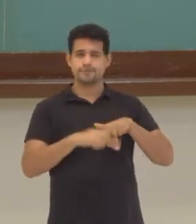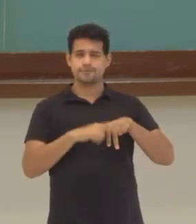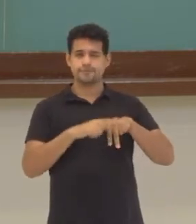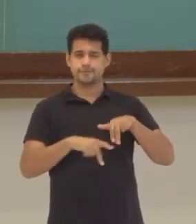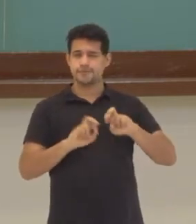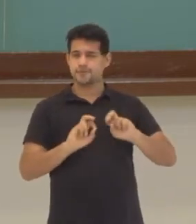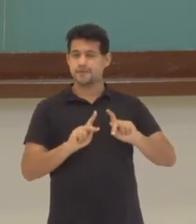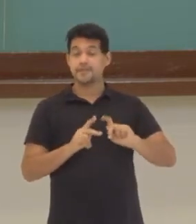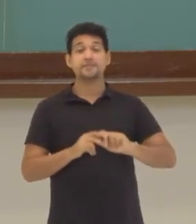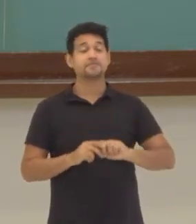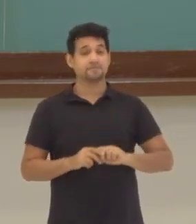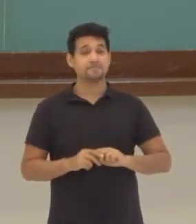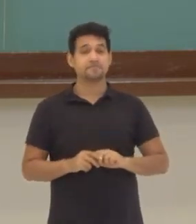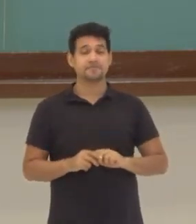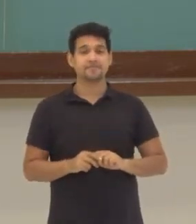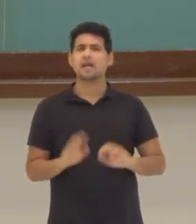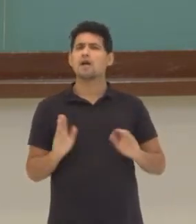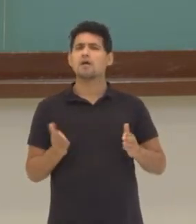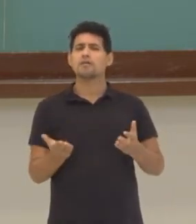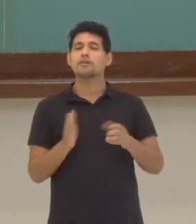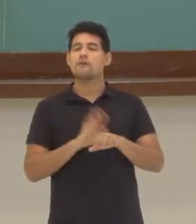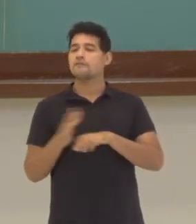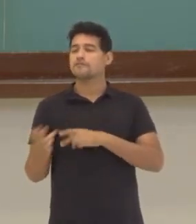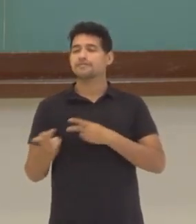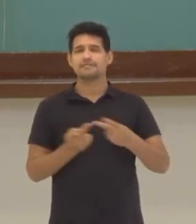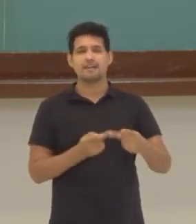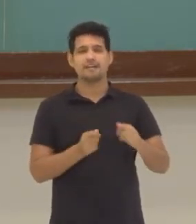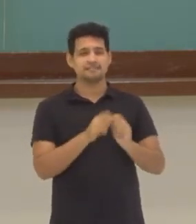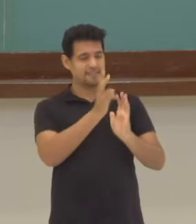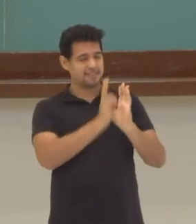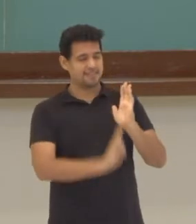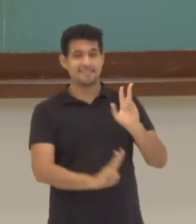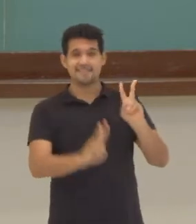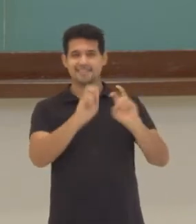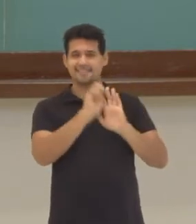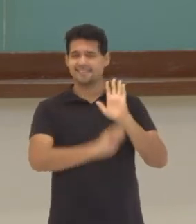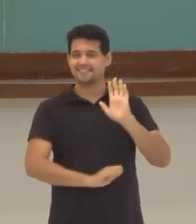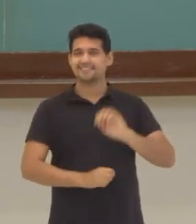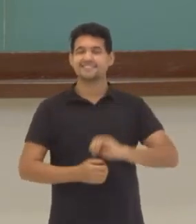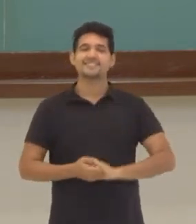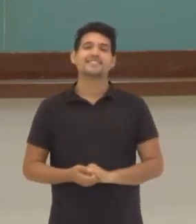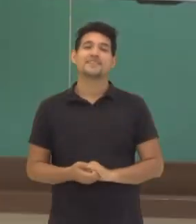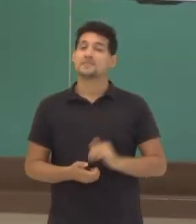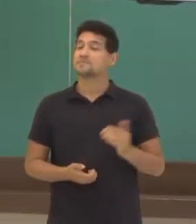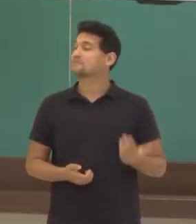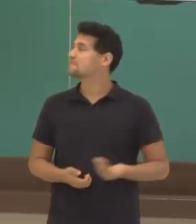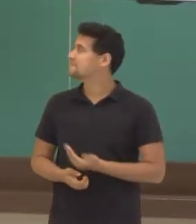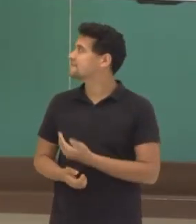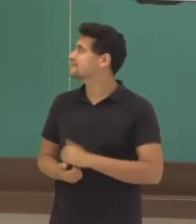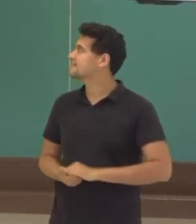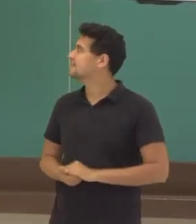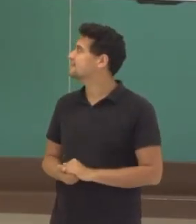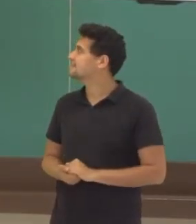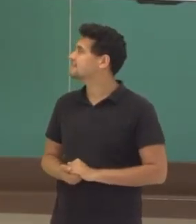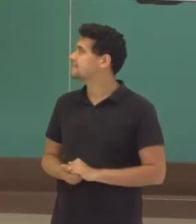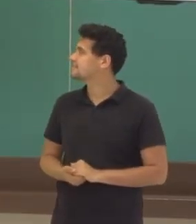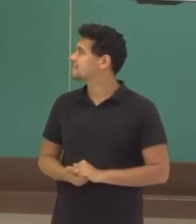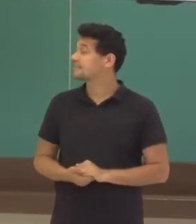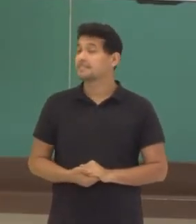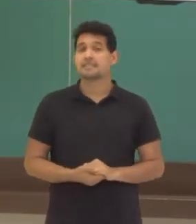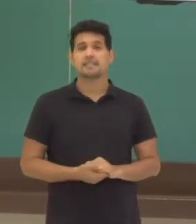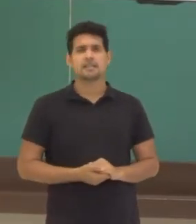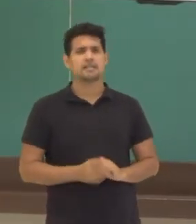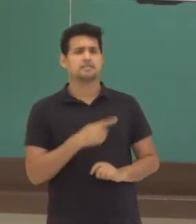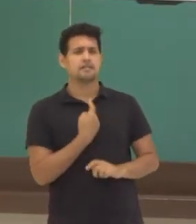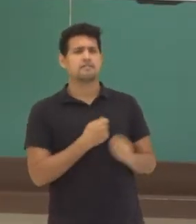Beleza? Então vamos lá então. Agora eu quero convidá-lo a fazer a leitura do texto aqui comigo. Vejamos aqui. Vamos fazer